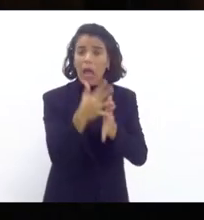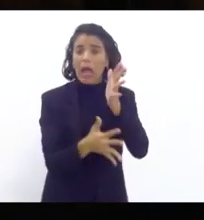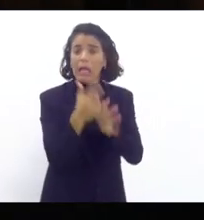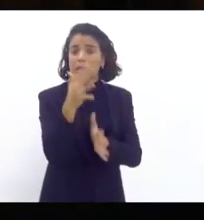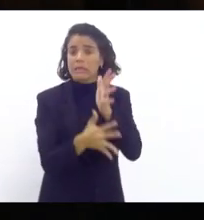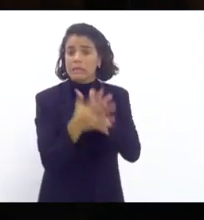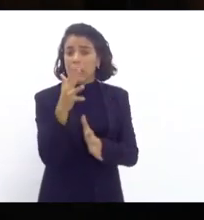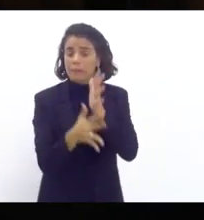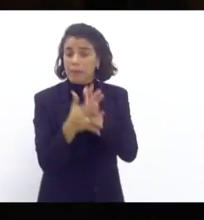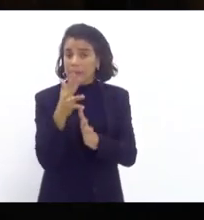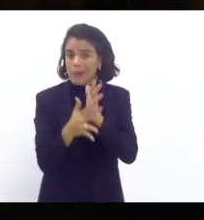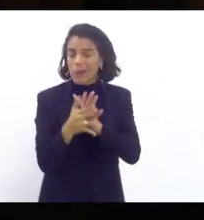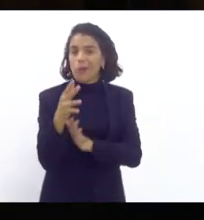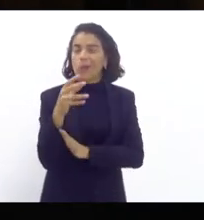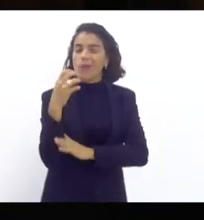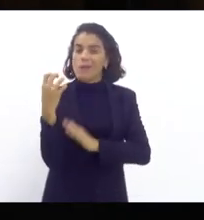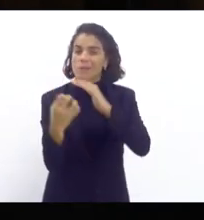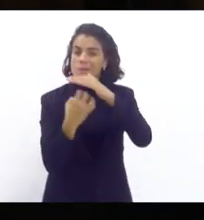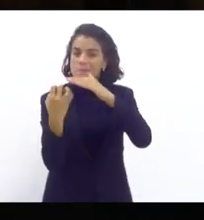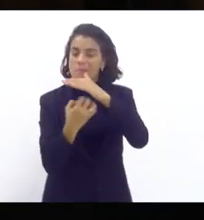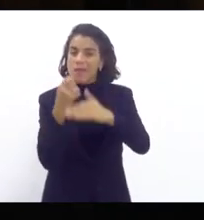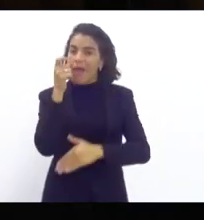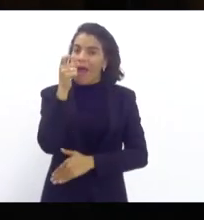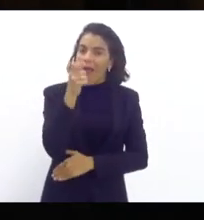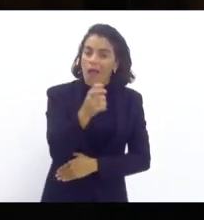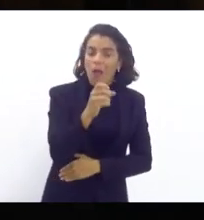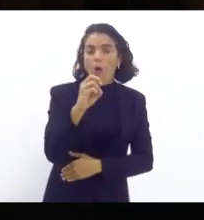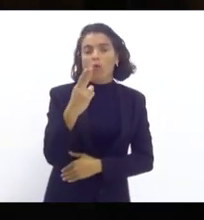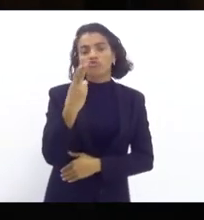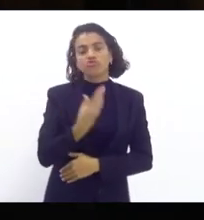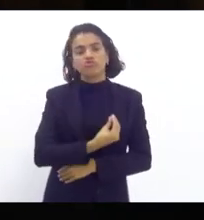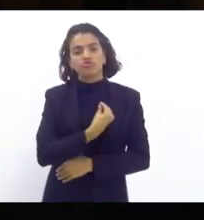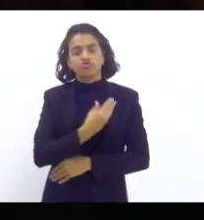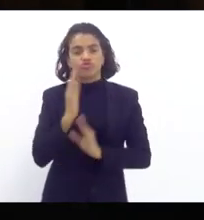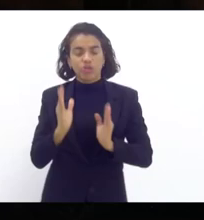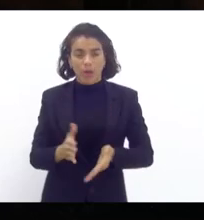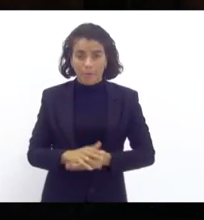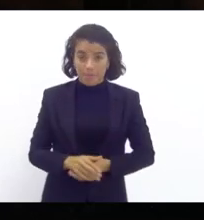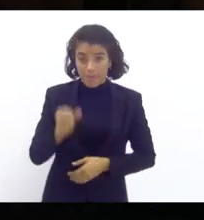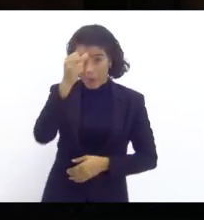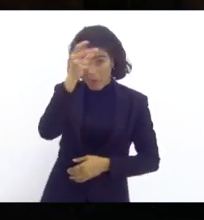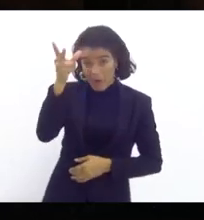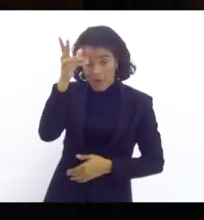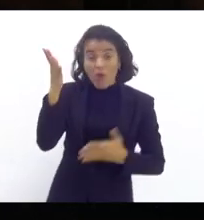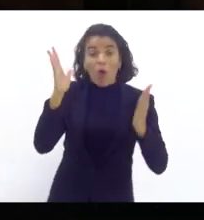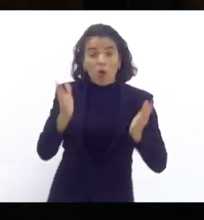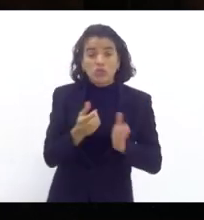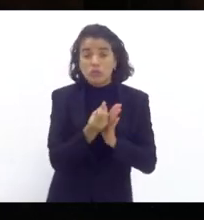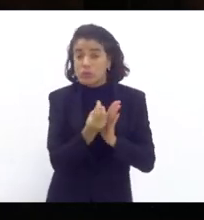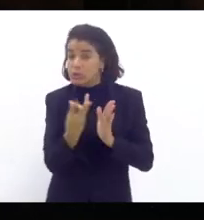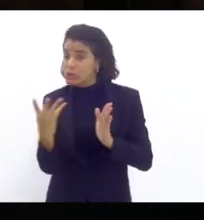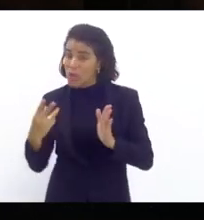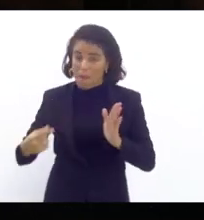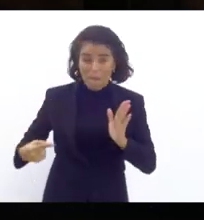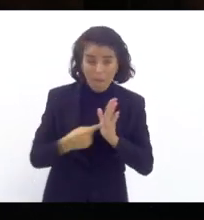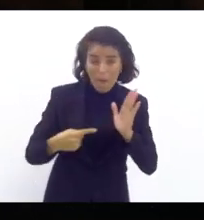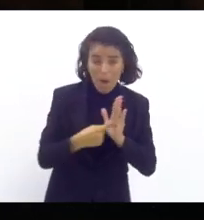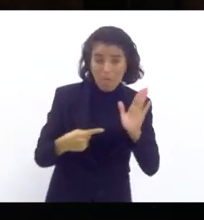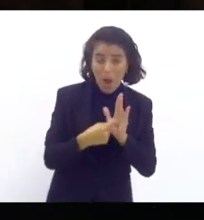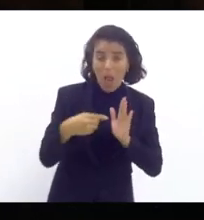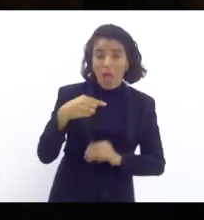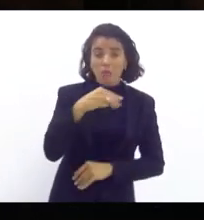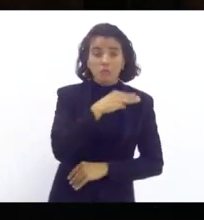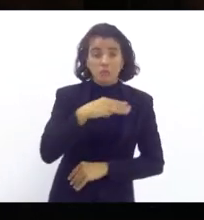atrapalhando aquelas que, porventura, ali já trabalham. O prefeito que hoje é denunciado no MP por